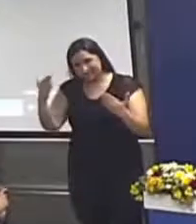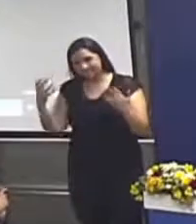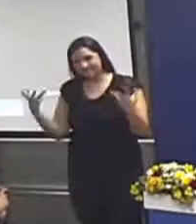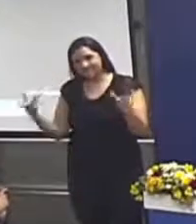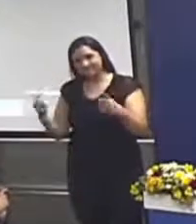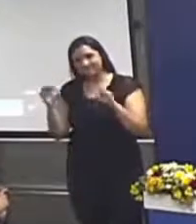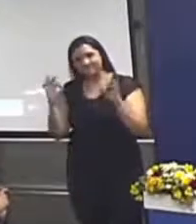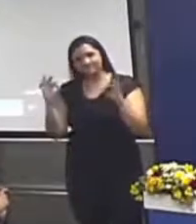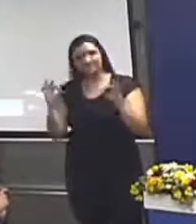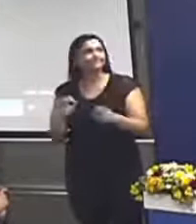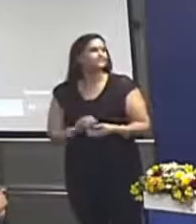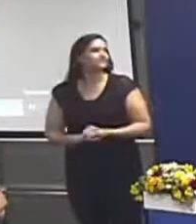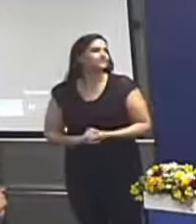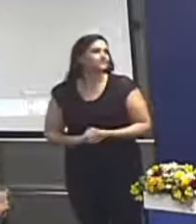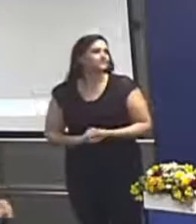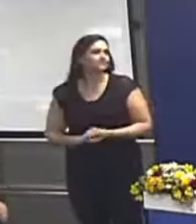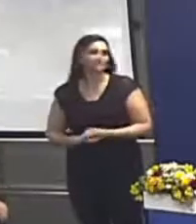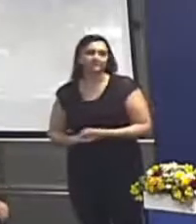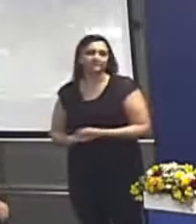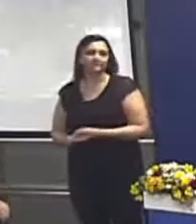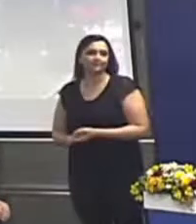Sensacional.